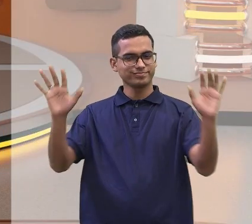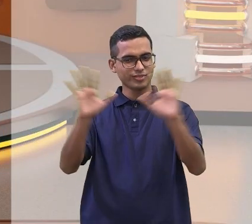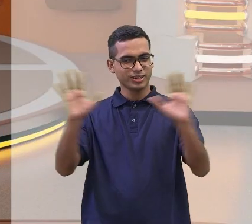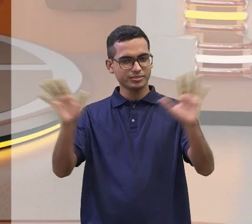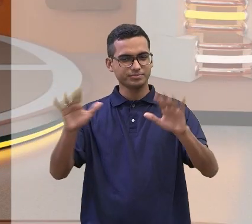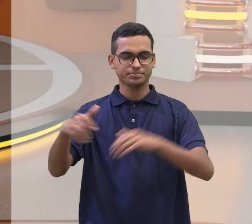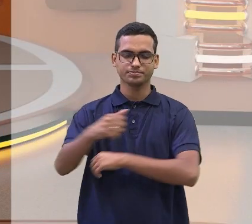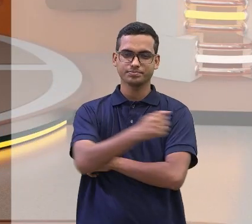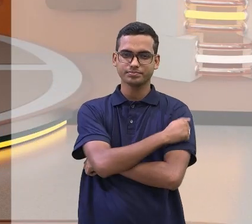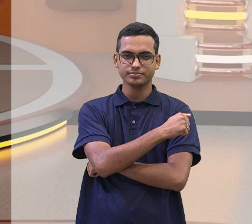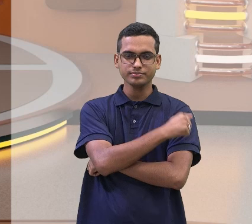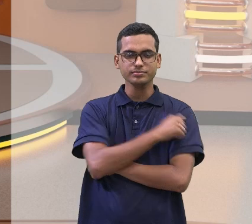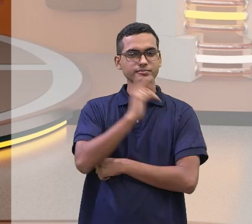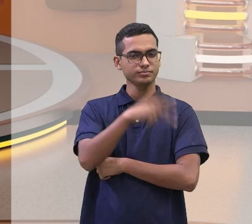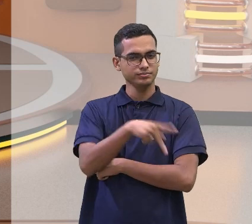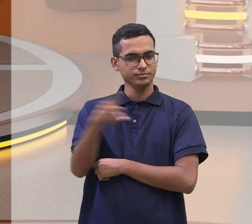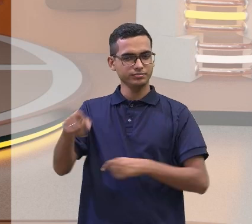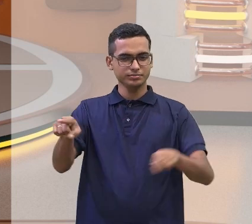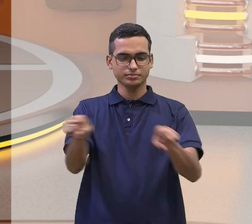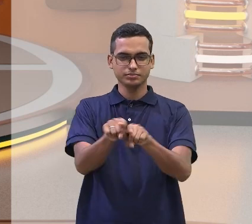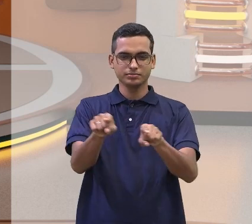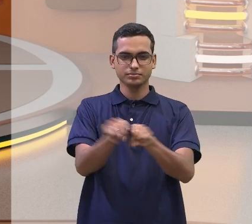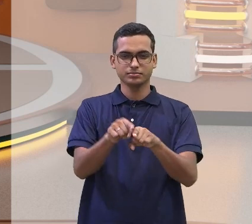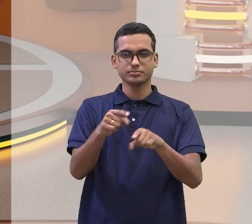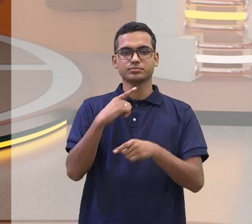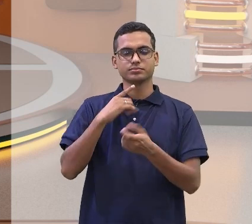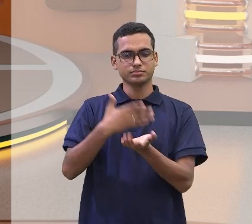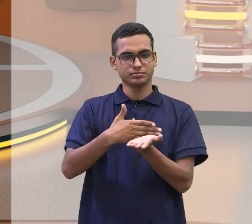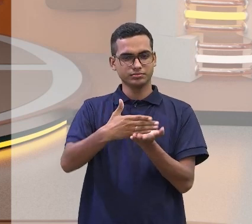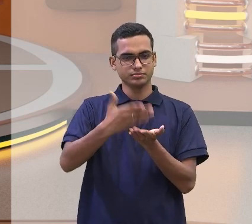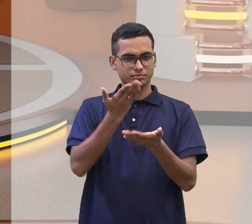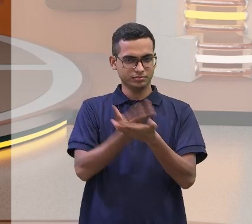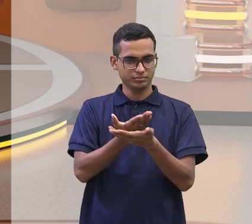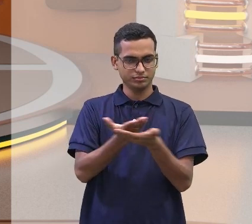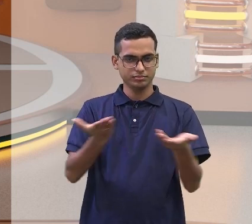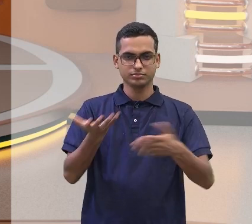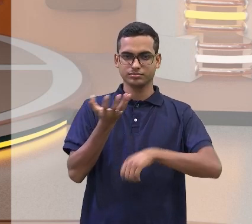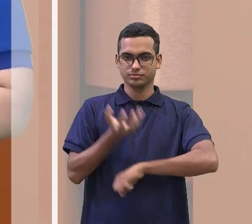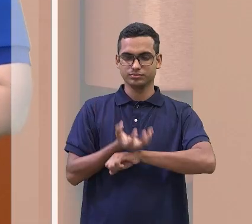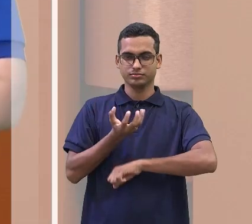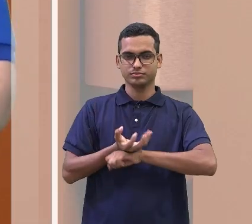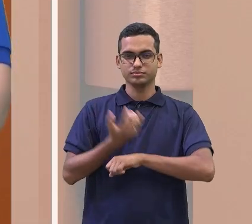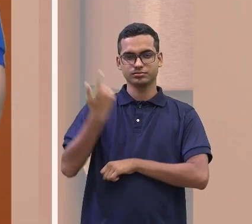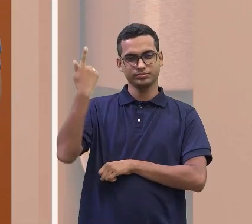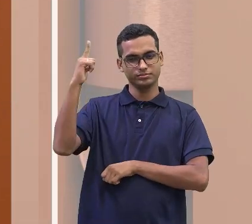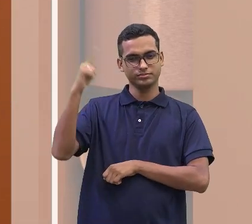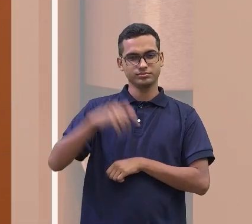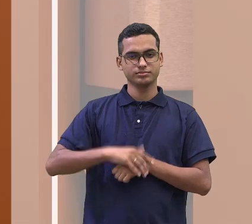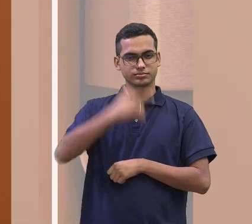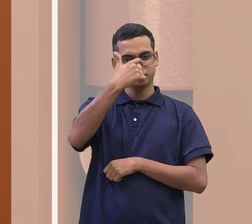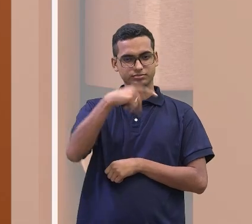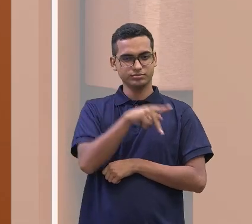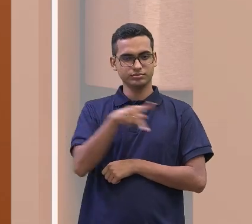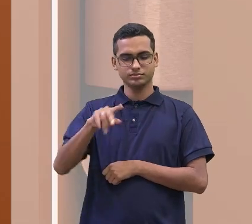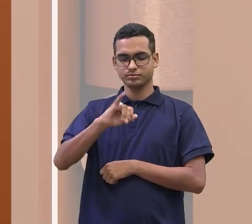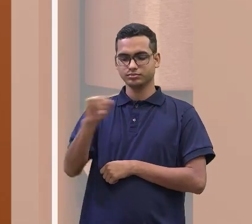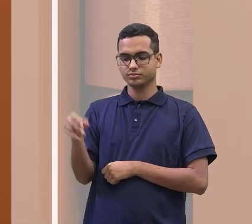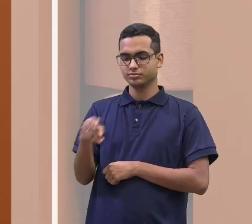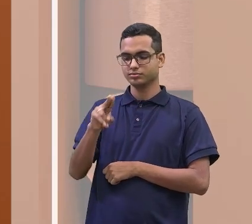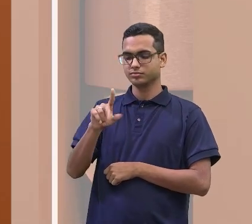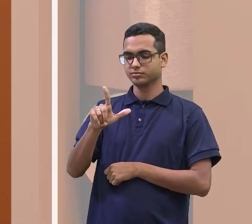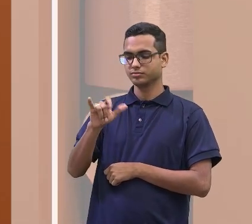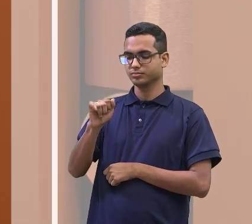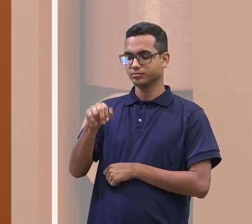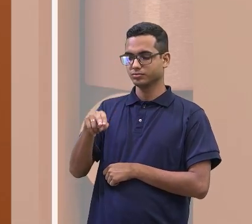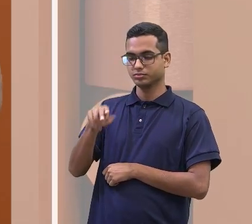Olá, queridos alunos e professores, estamos iniciando mais uma aula de Geografia. Eu sou a professora Juliana e